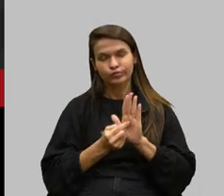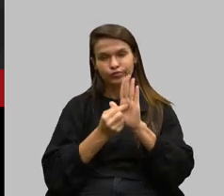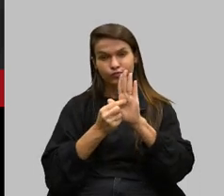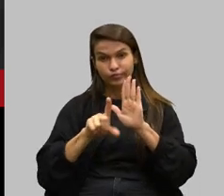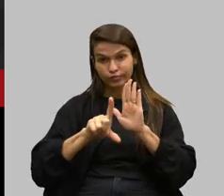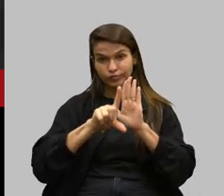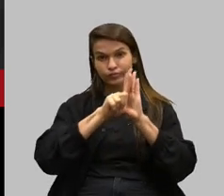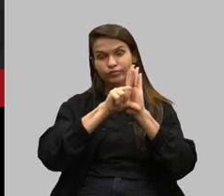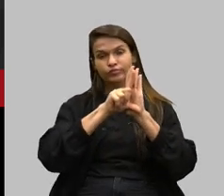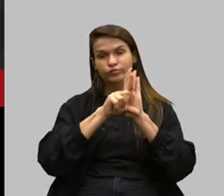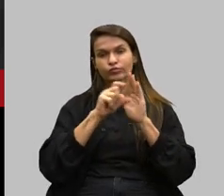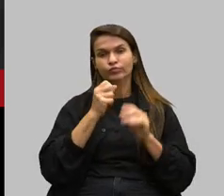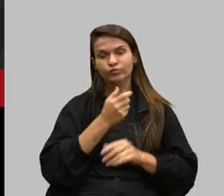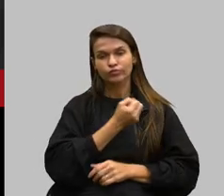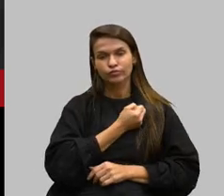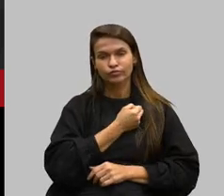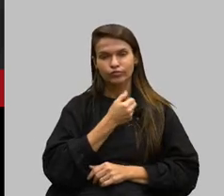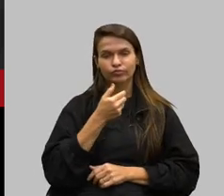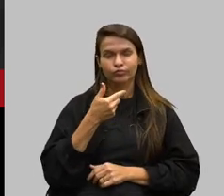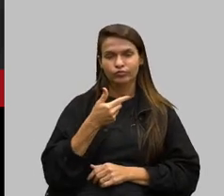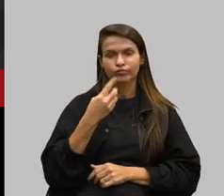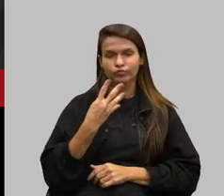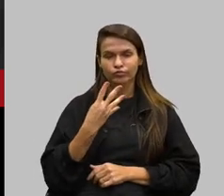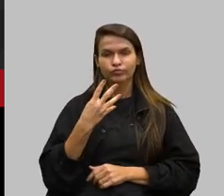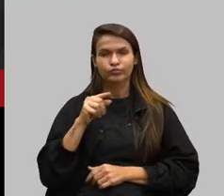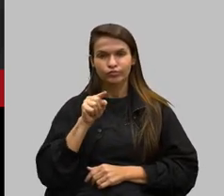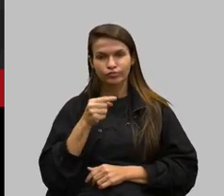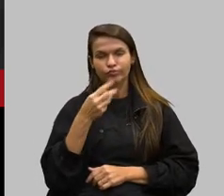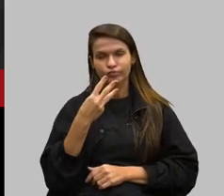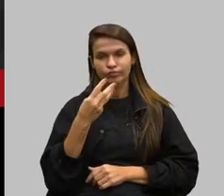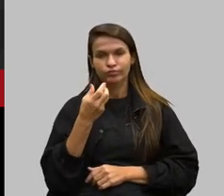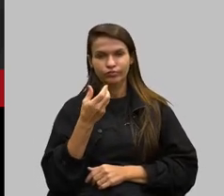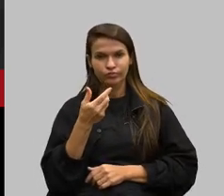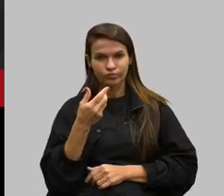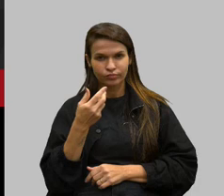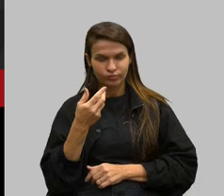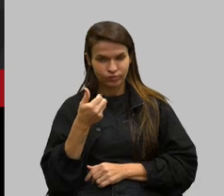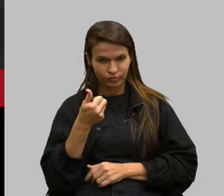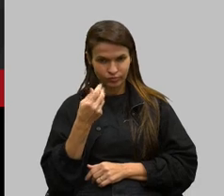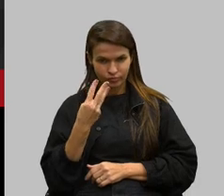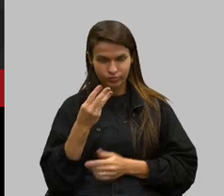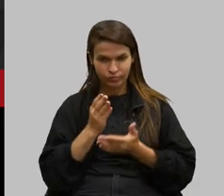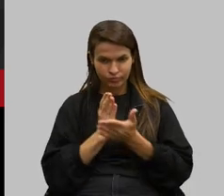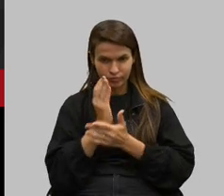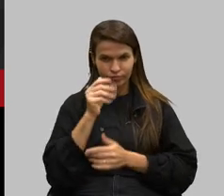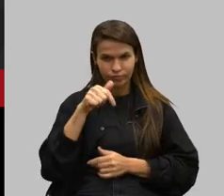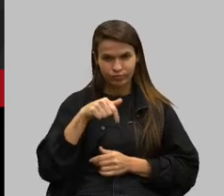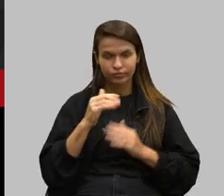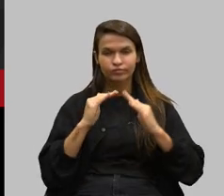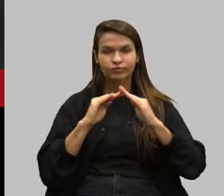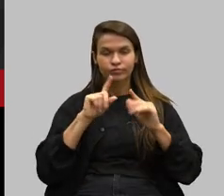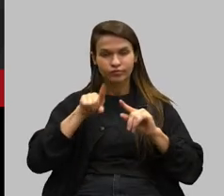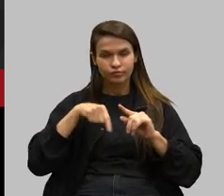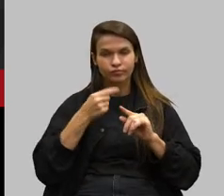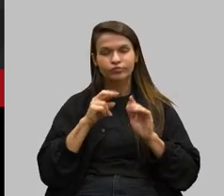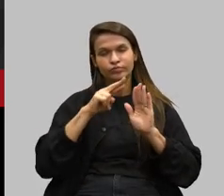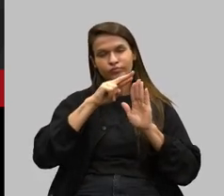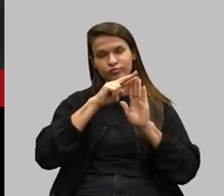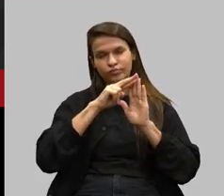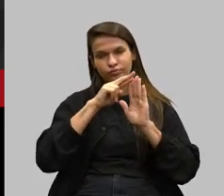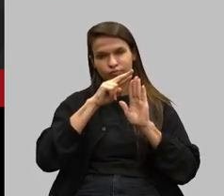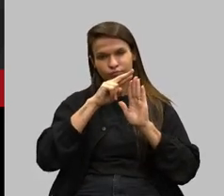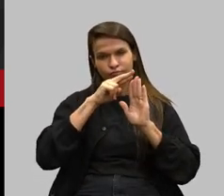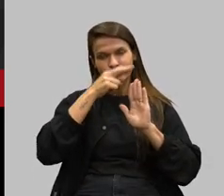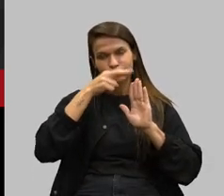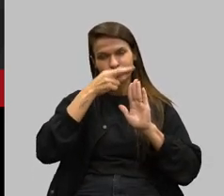lei lei número 24.31 foi aprovada nessa casa e que depois foi regulamentada através do